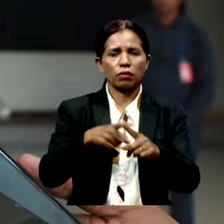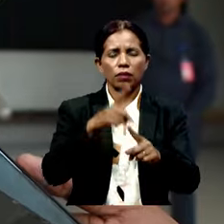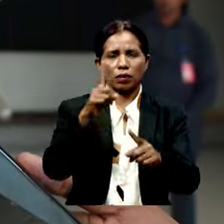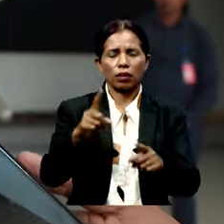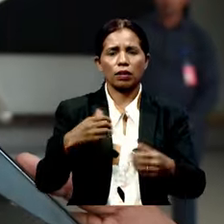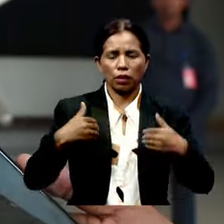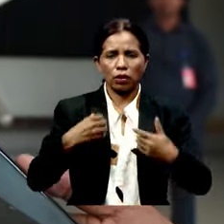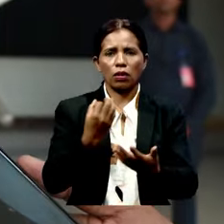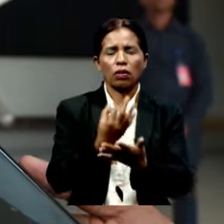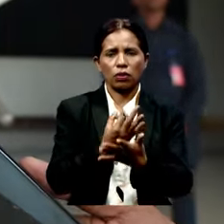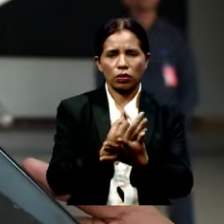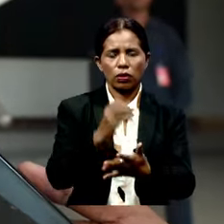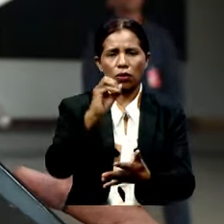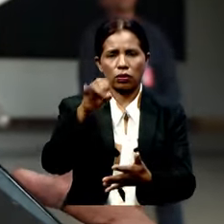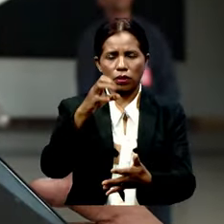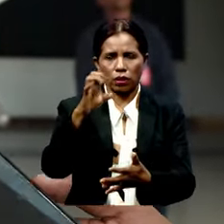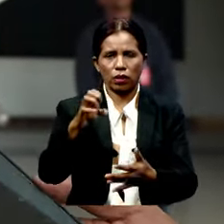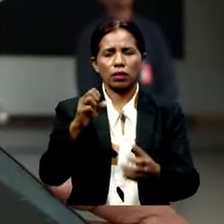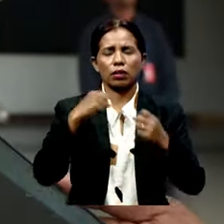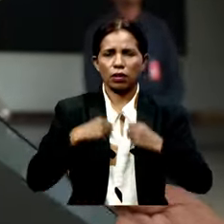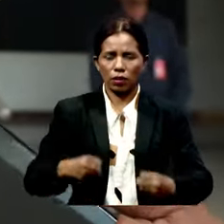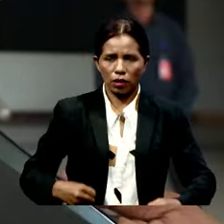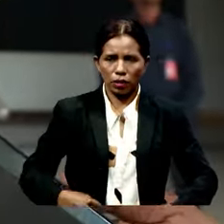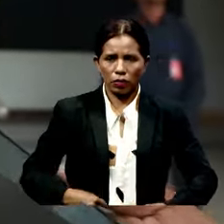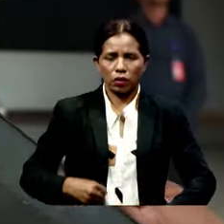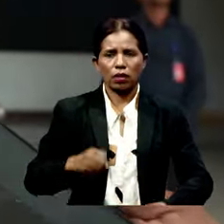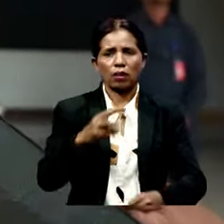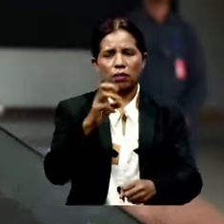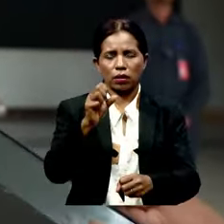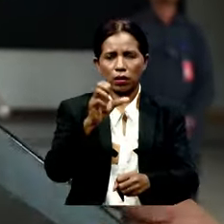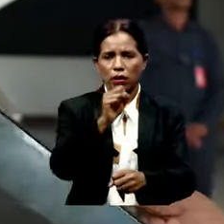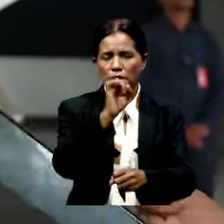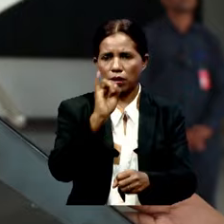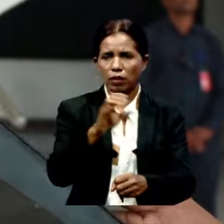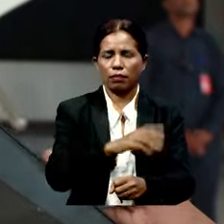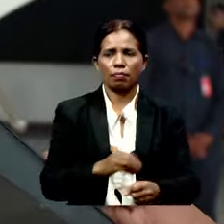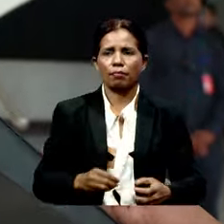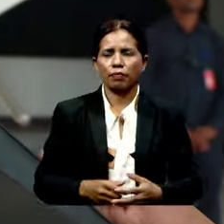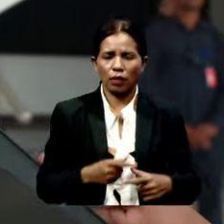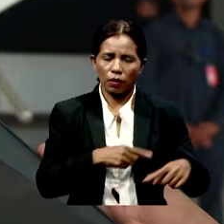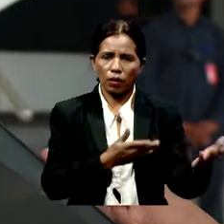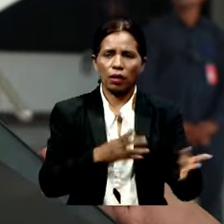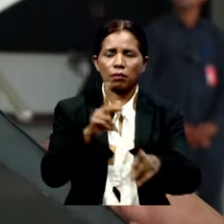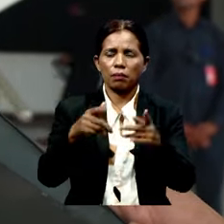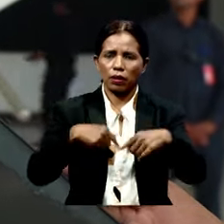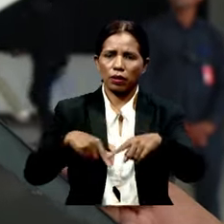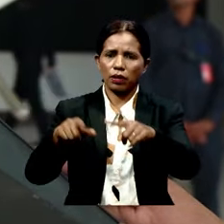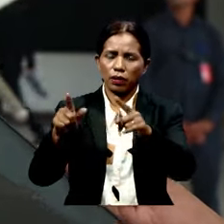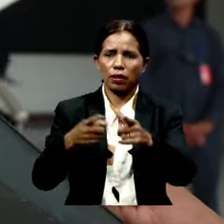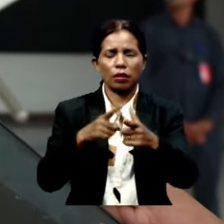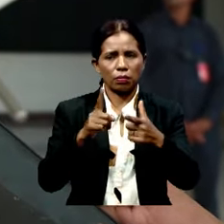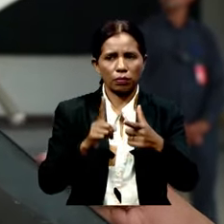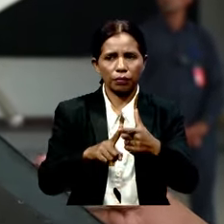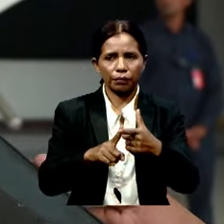Estado e o Ministério da Saúde e Solidariedade Social para o Pedro Valil, e depois mil